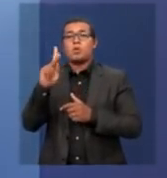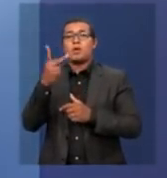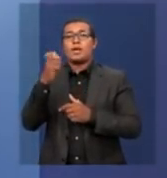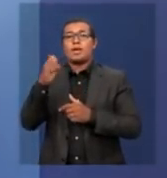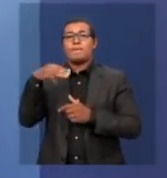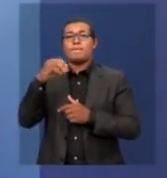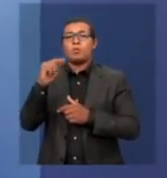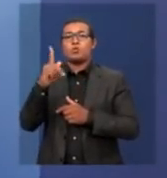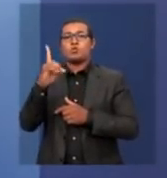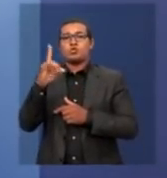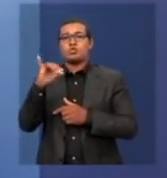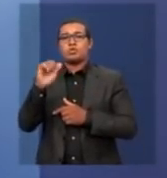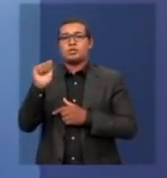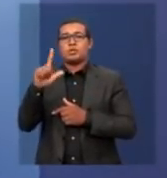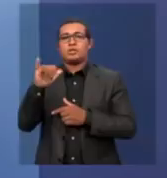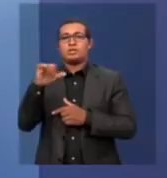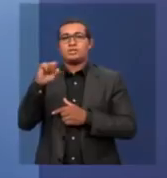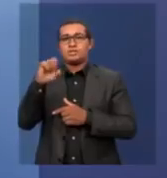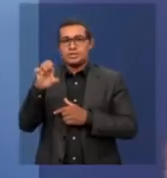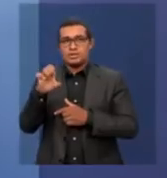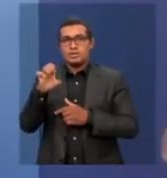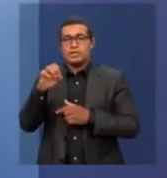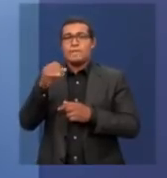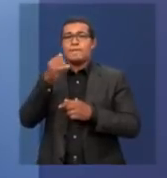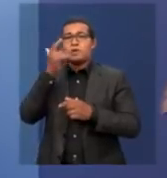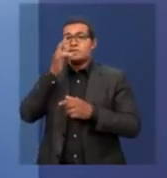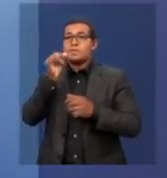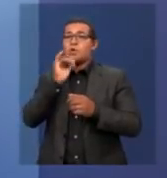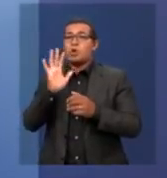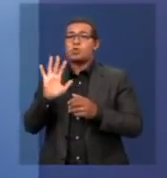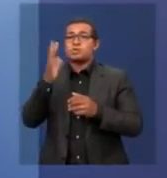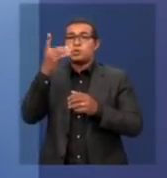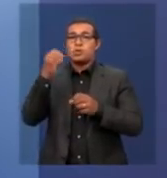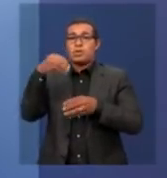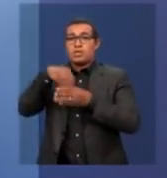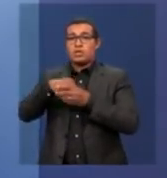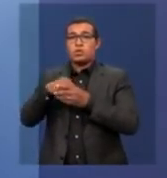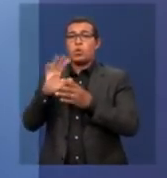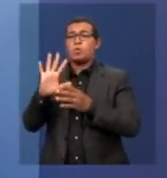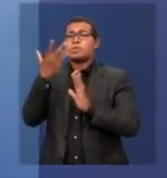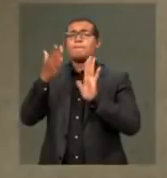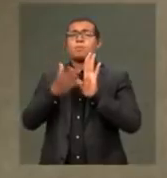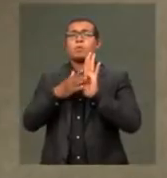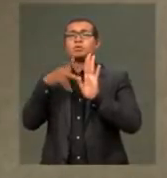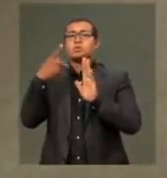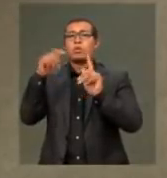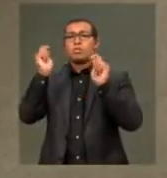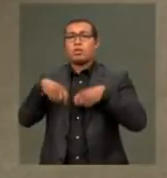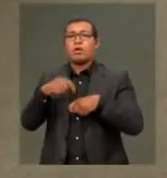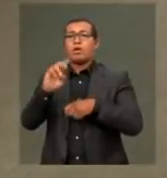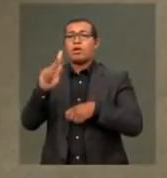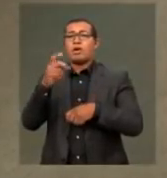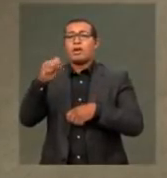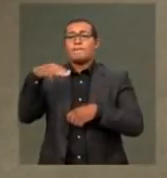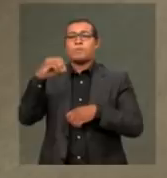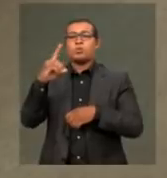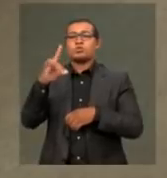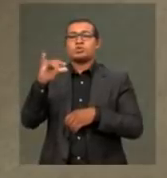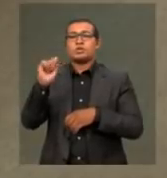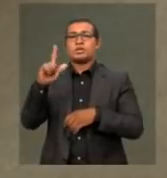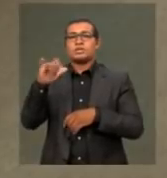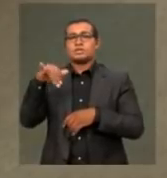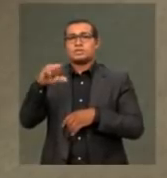em que três semanas fazendo então dentro de transporte para chegar à capital como é que se pretende tratar essa questão da rede